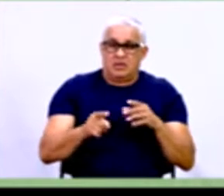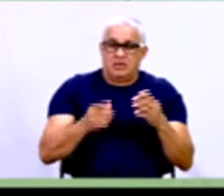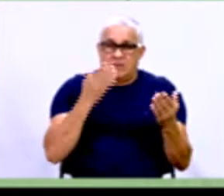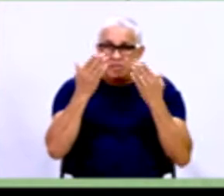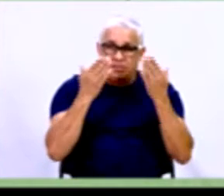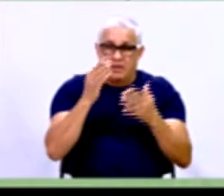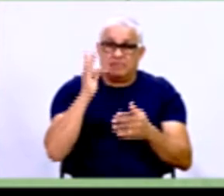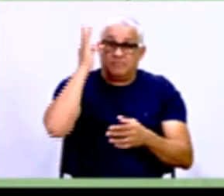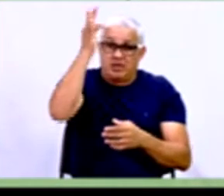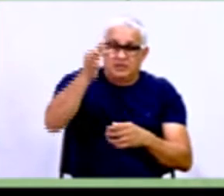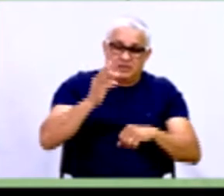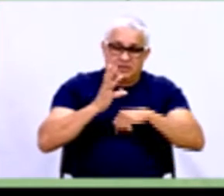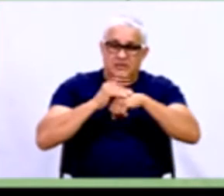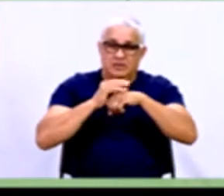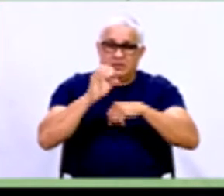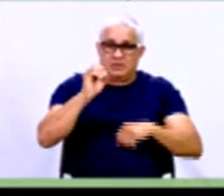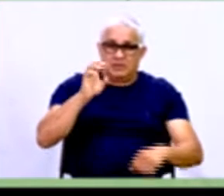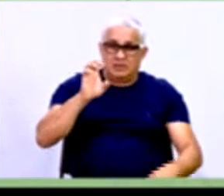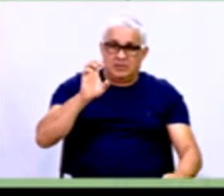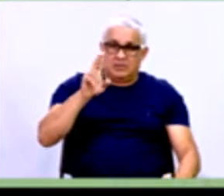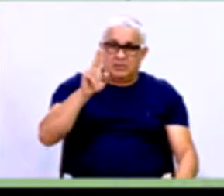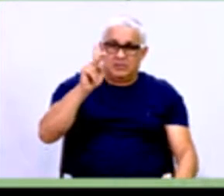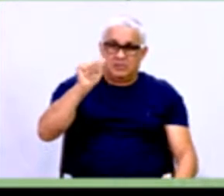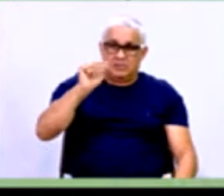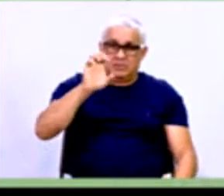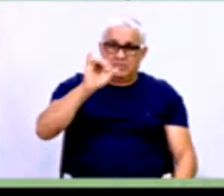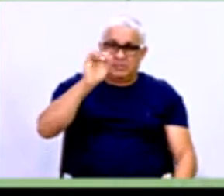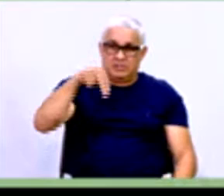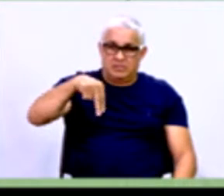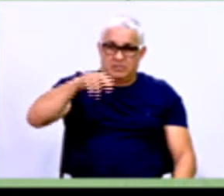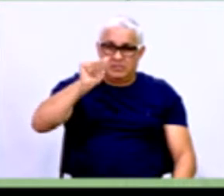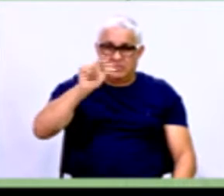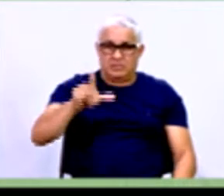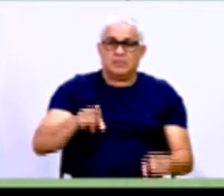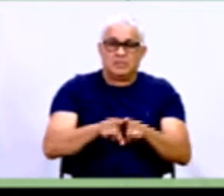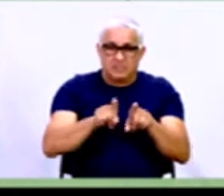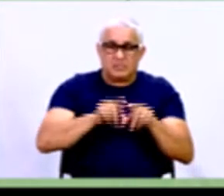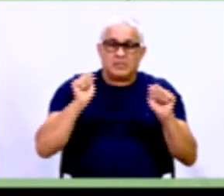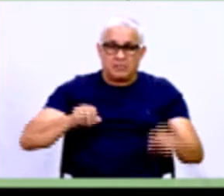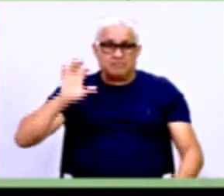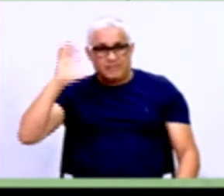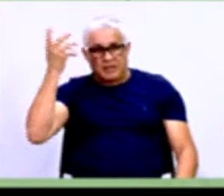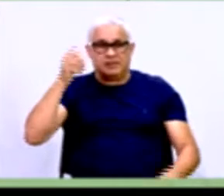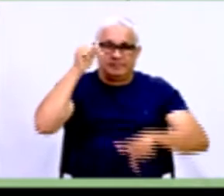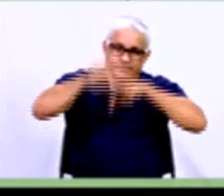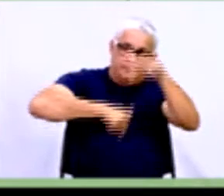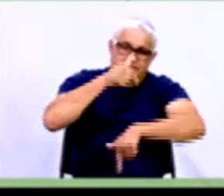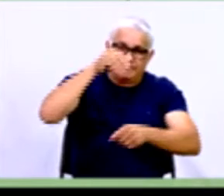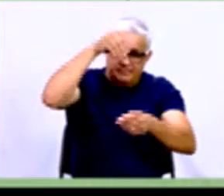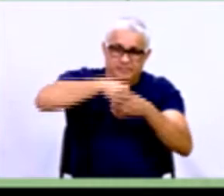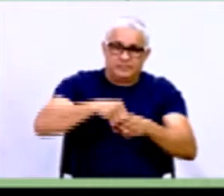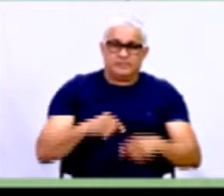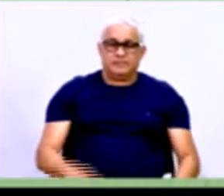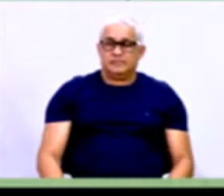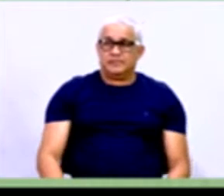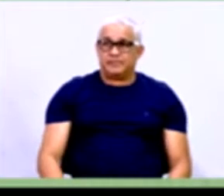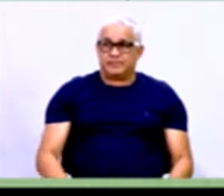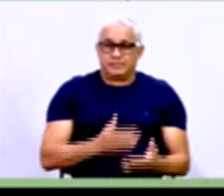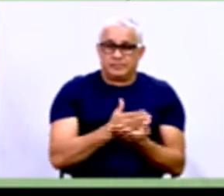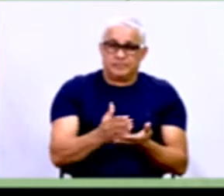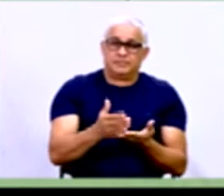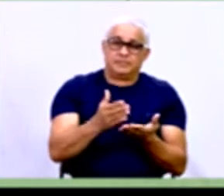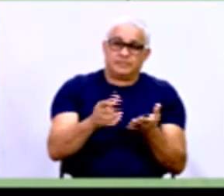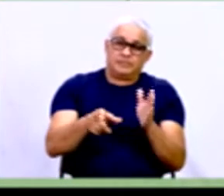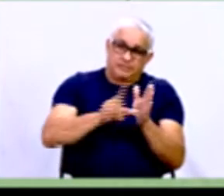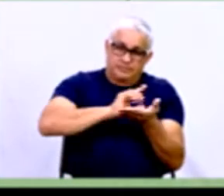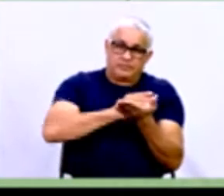uma doença ocupacional, sim, muitas vezes até afetar de forma subjetiva acidentes de trabalho. Eu trouxe aqui, antes de nós iniciarmos